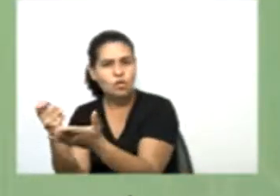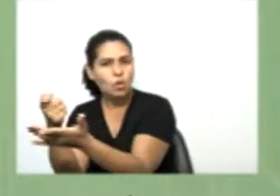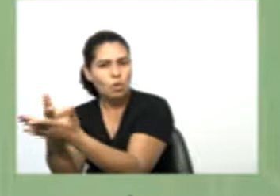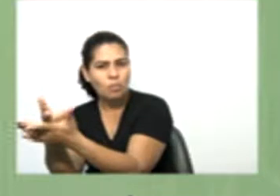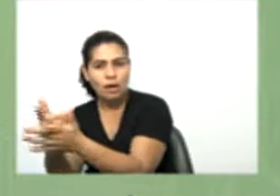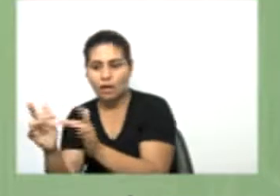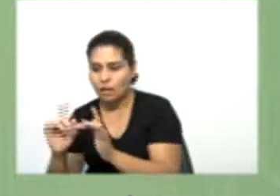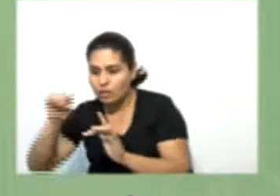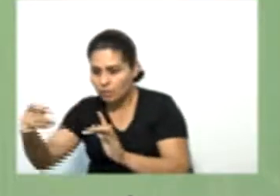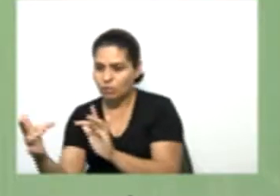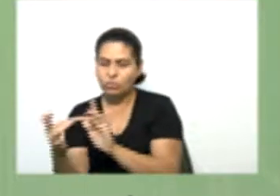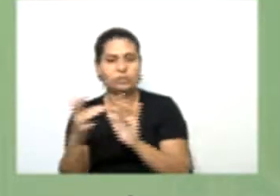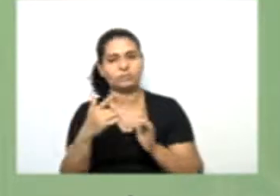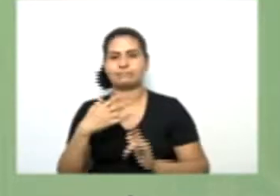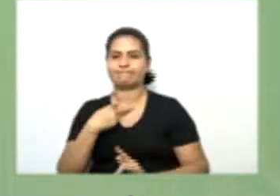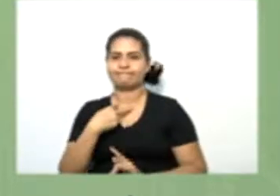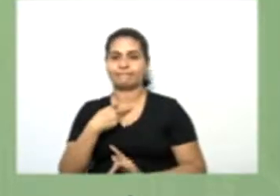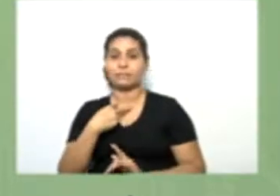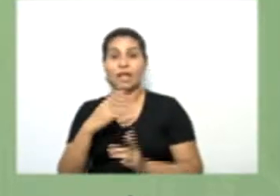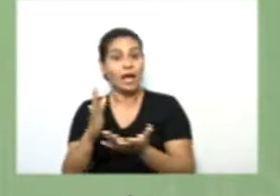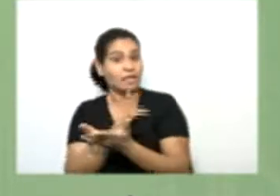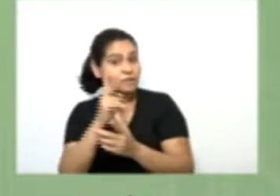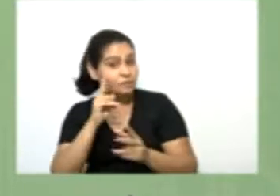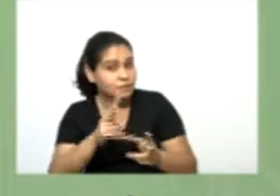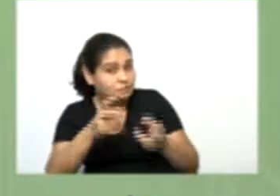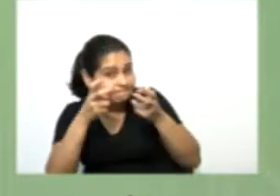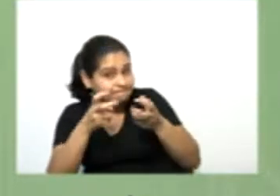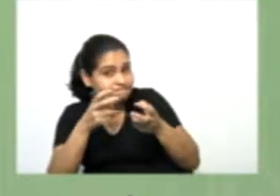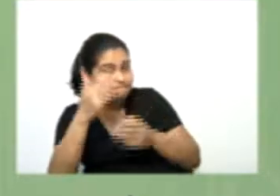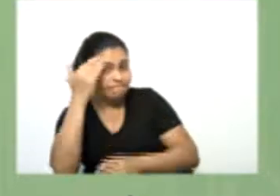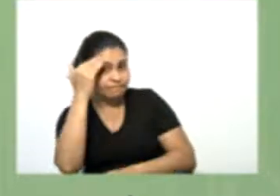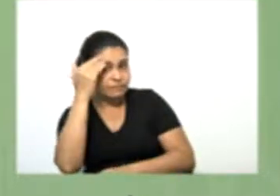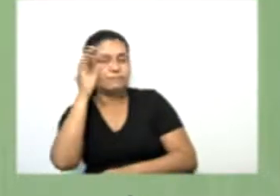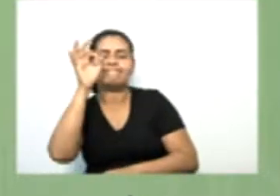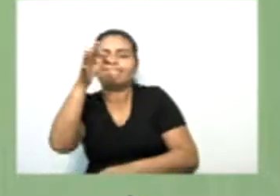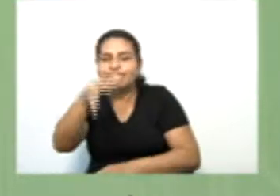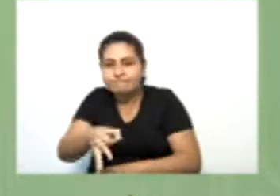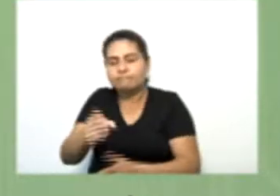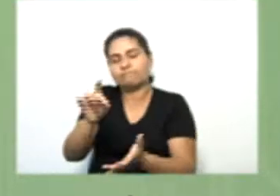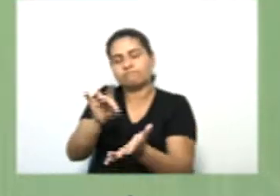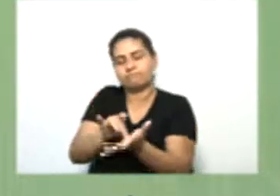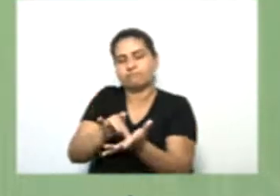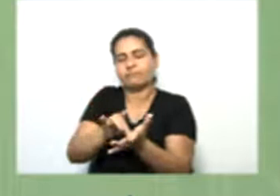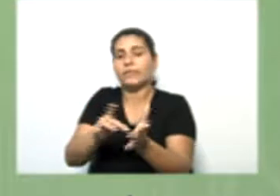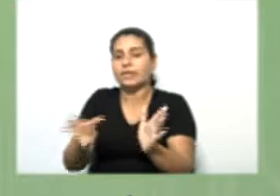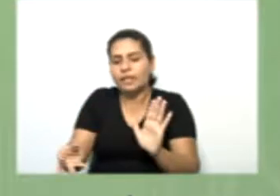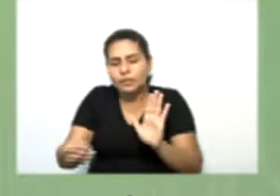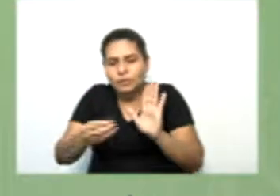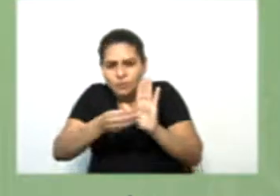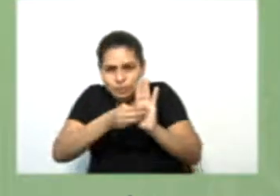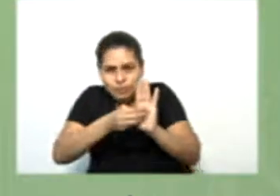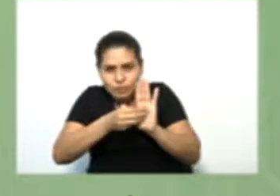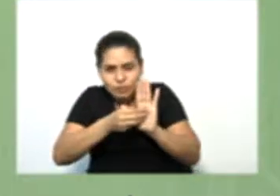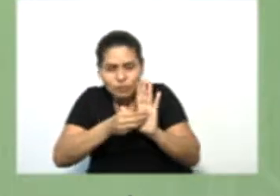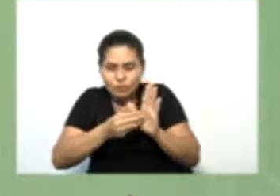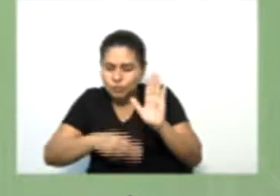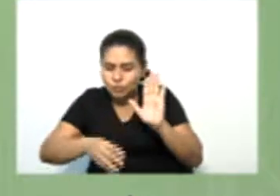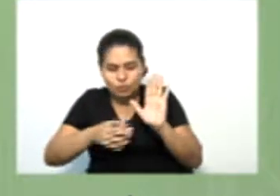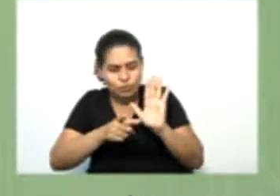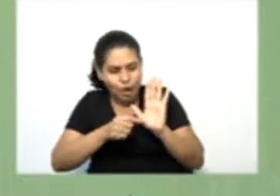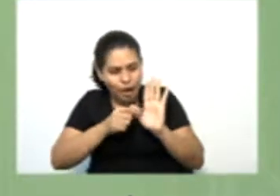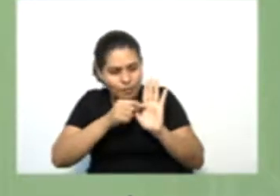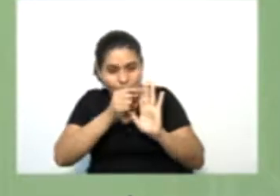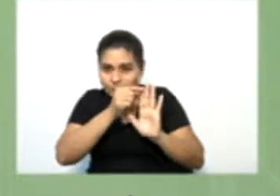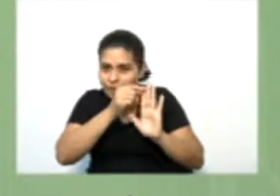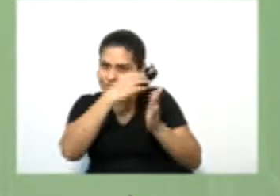certo? É interessante que isso precisa e deve ser colocado na hora de fechar